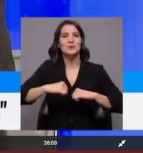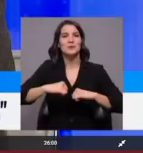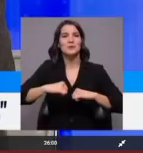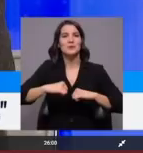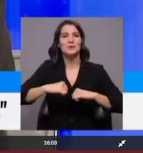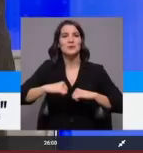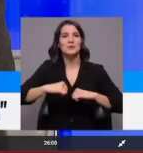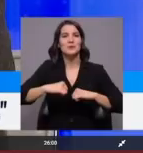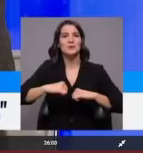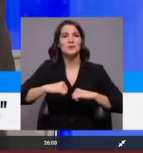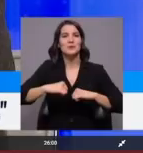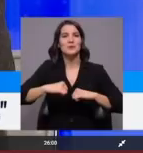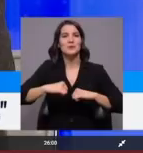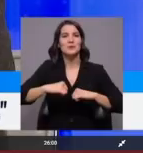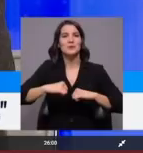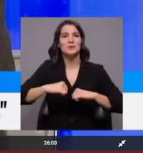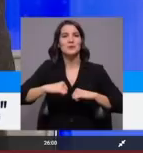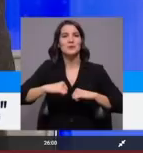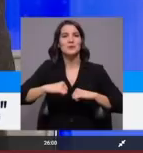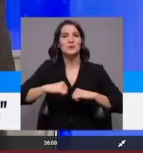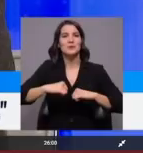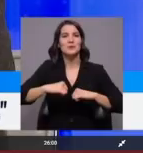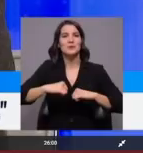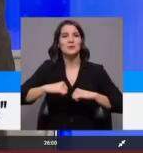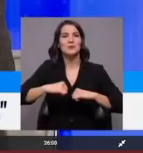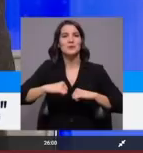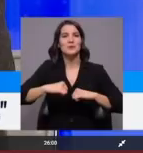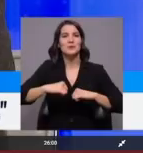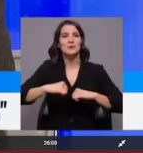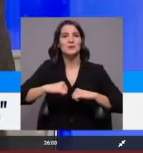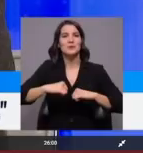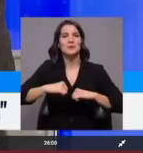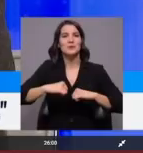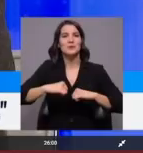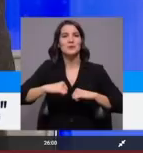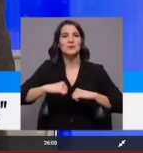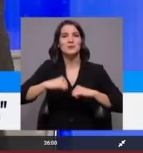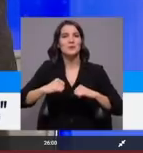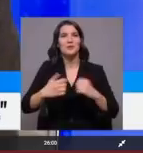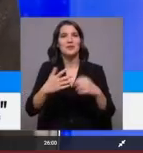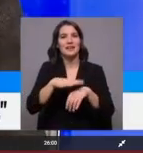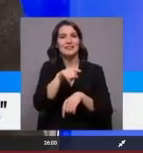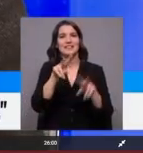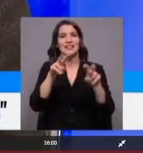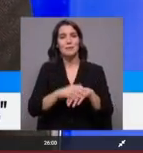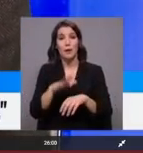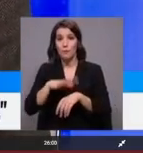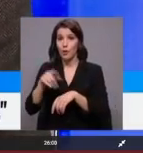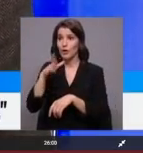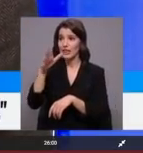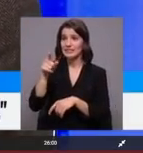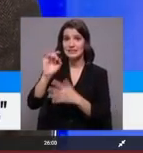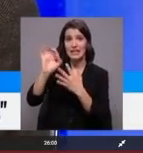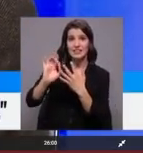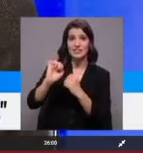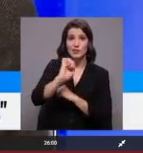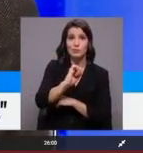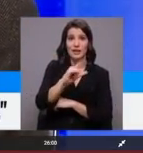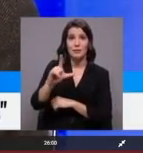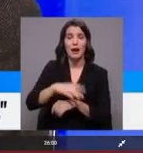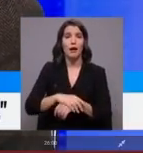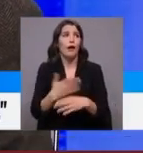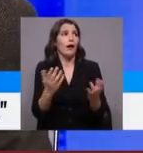favor da proibição da eutanásia tem que não querem falar mesmo fogo mesmo local e ele